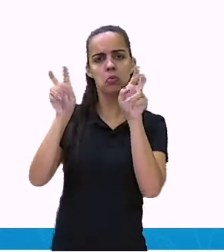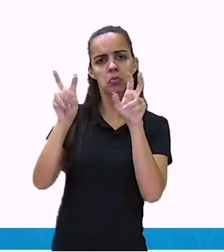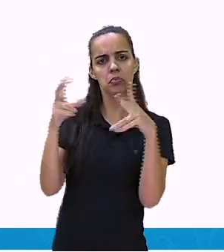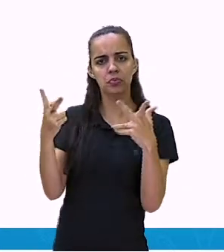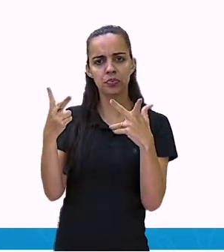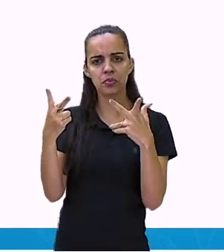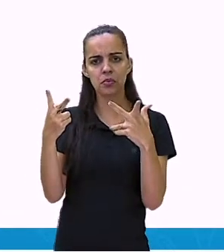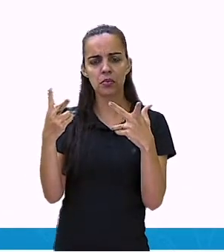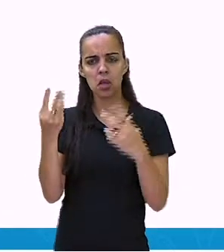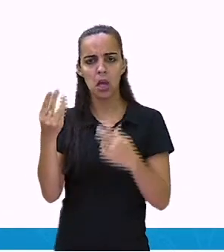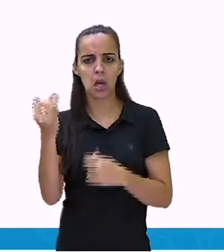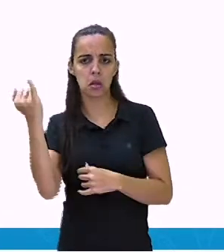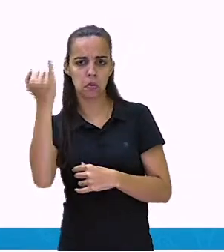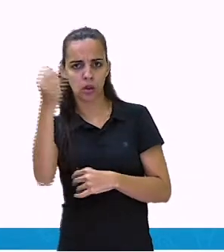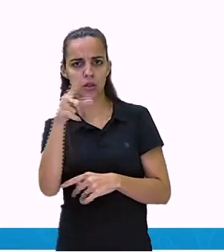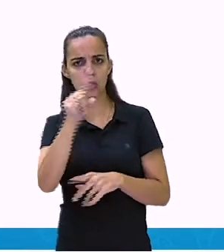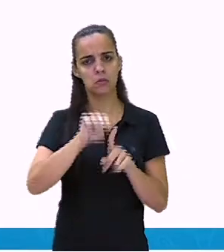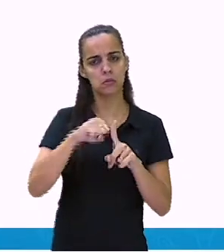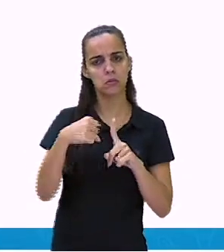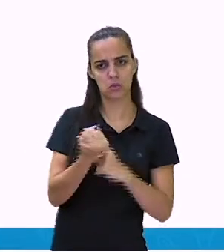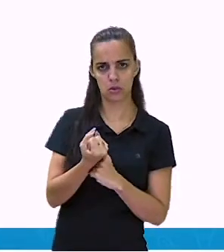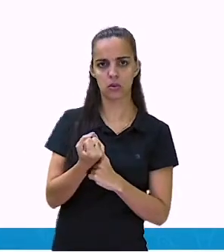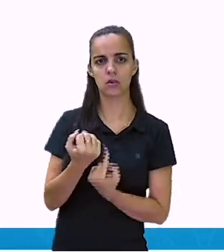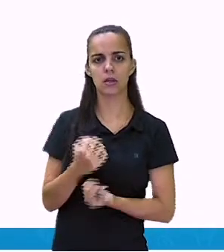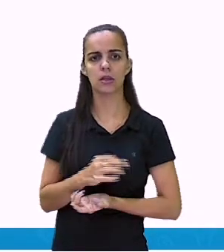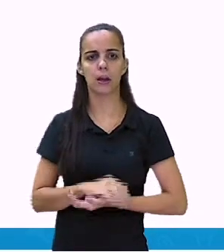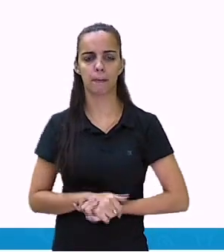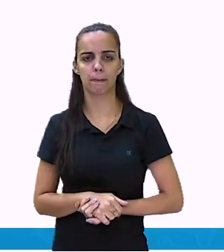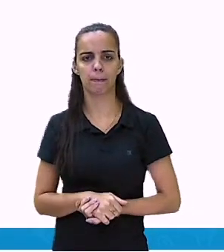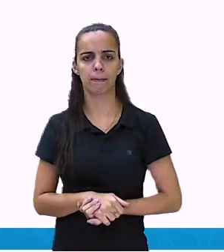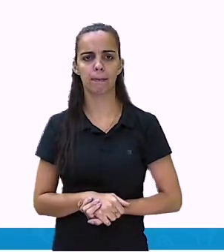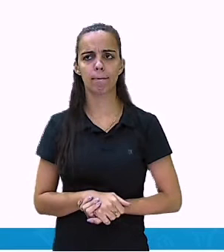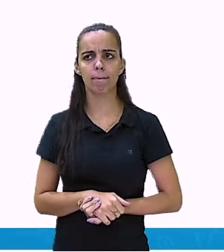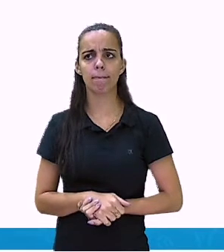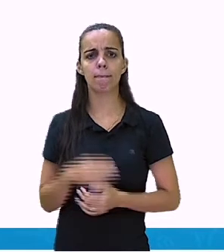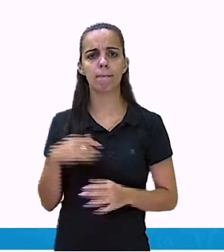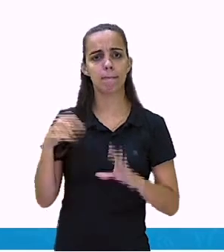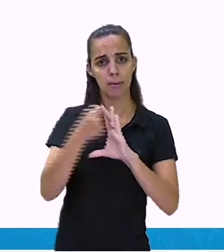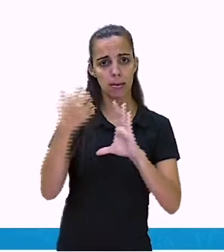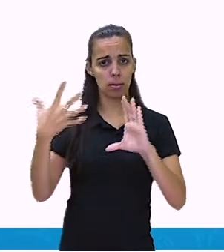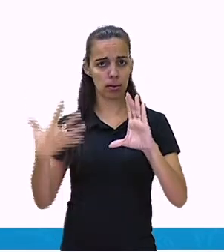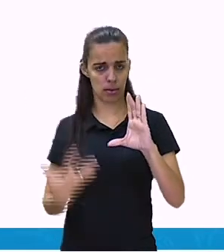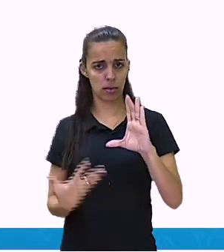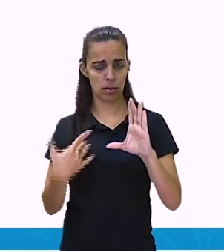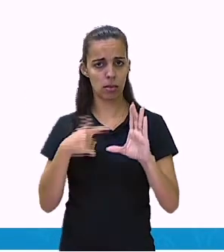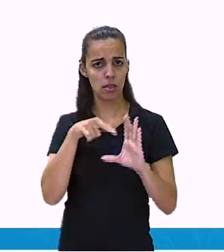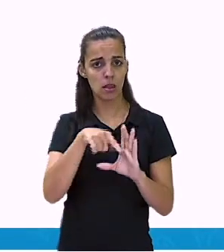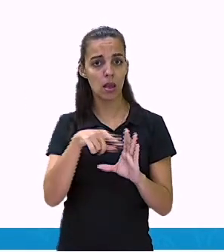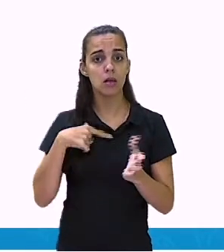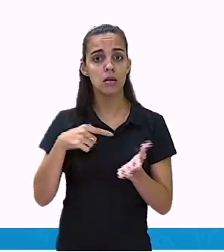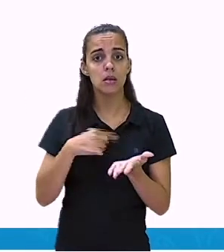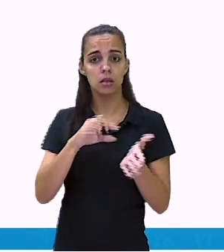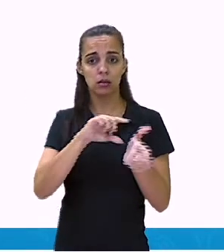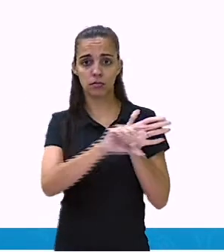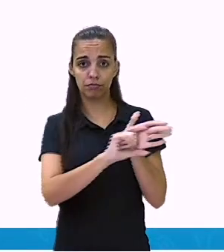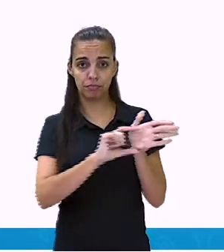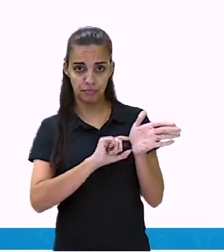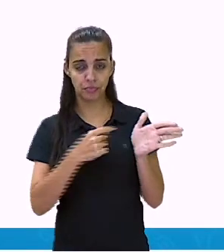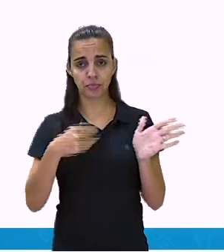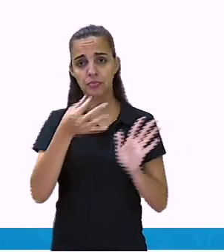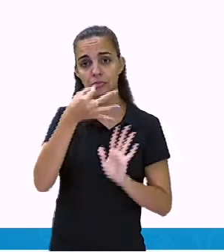assunto relevante para a sociedade. As características do artigo de